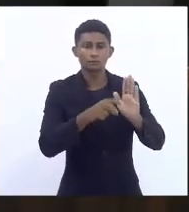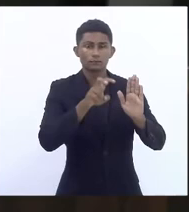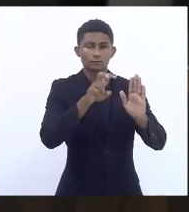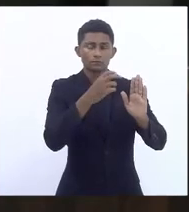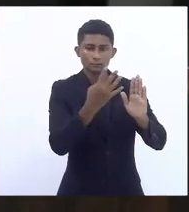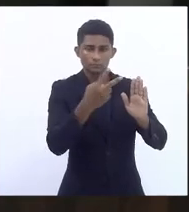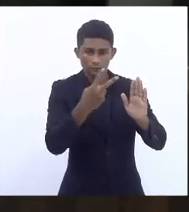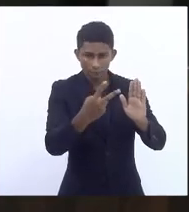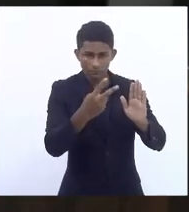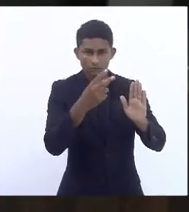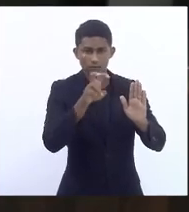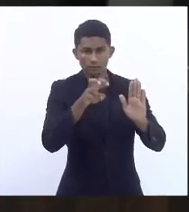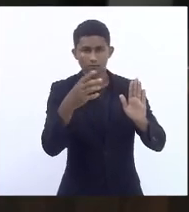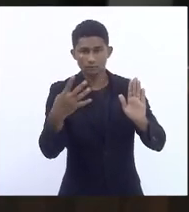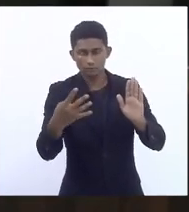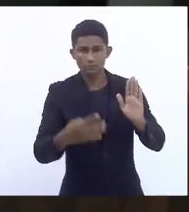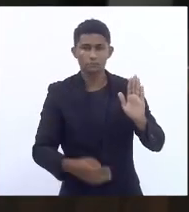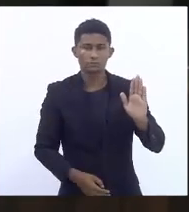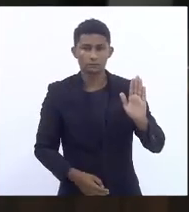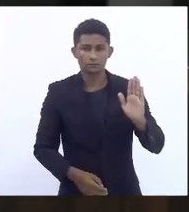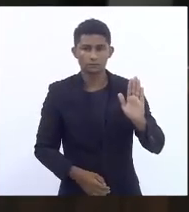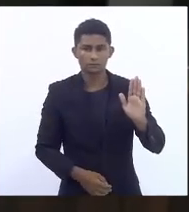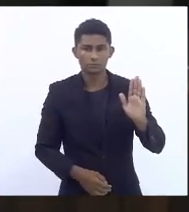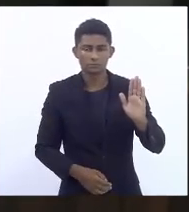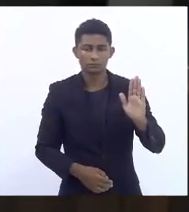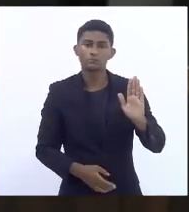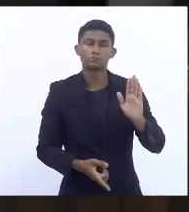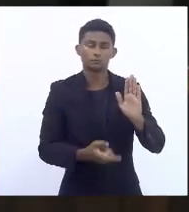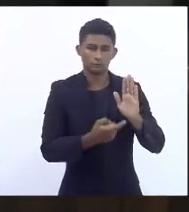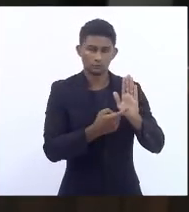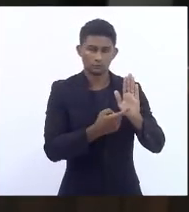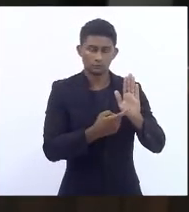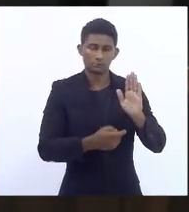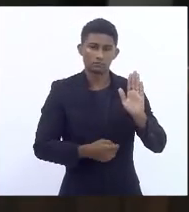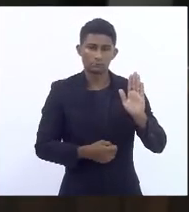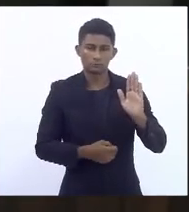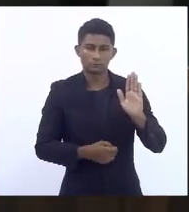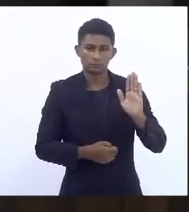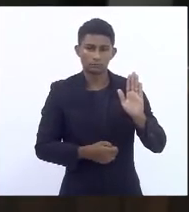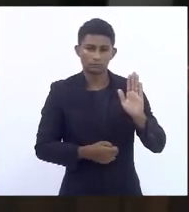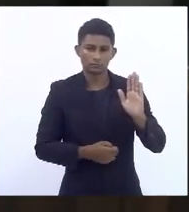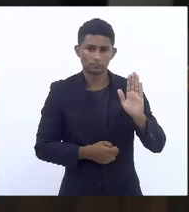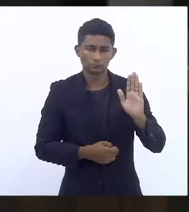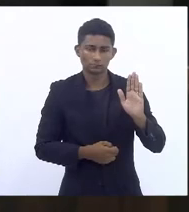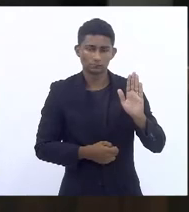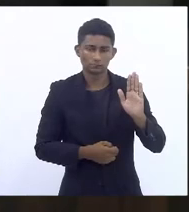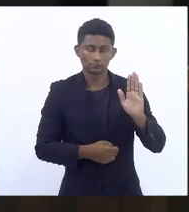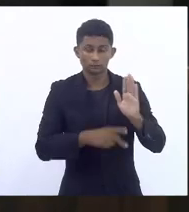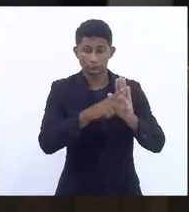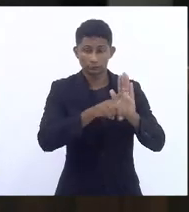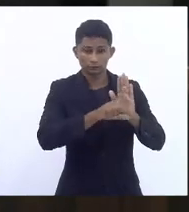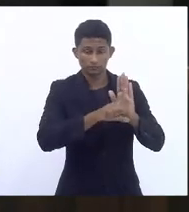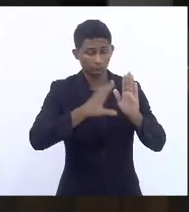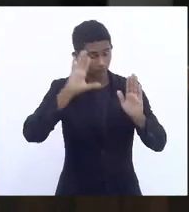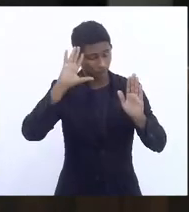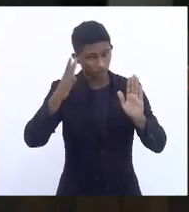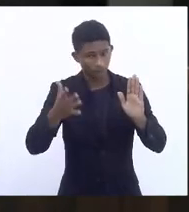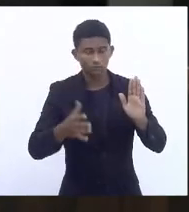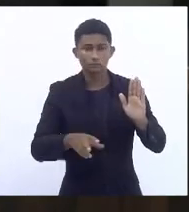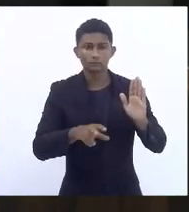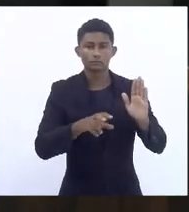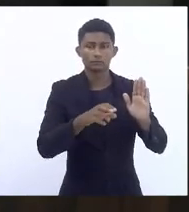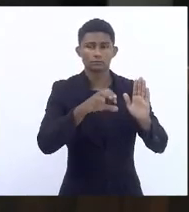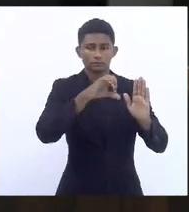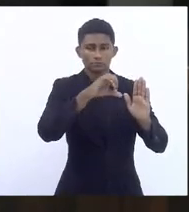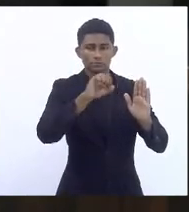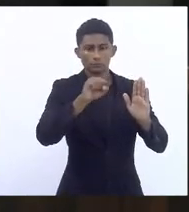4254, deputado Anderson Moraes. E projeto de lei, projeto de resolução número 958,